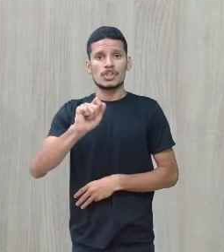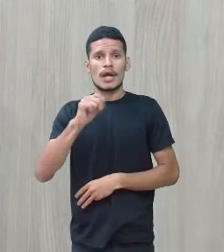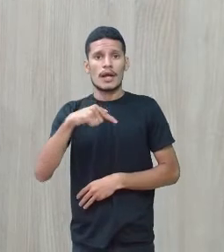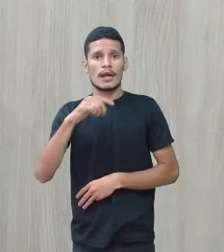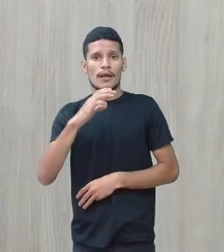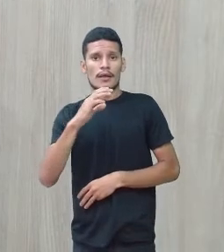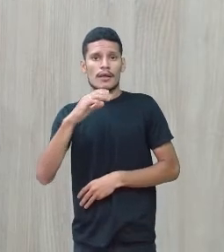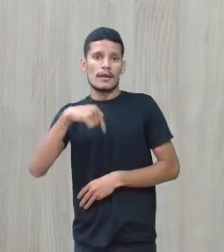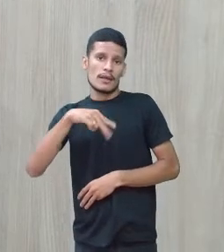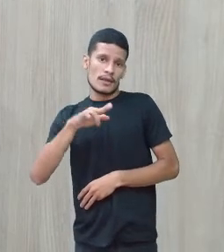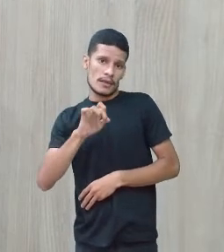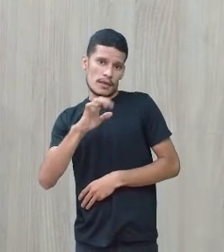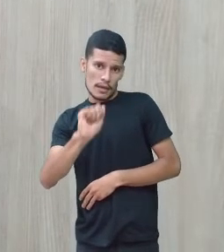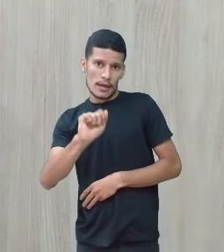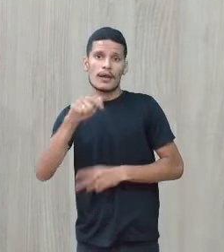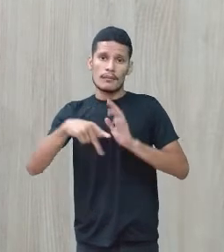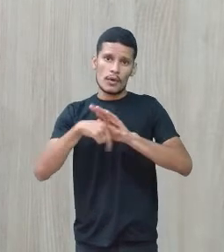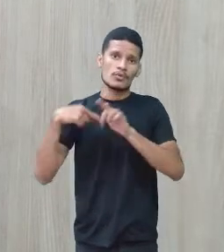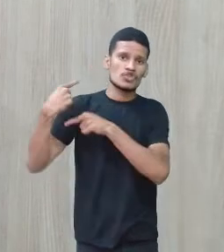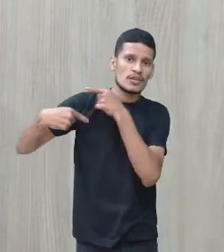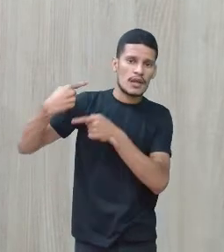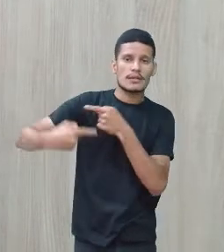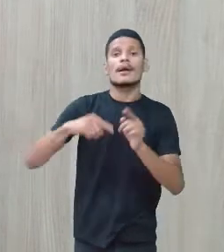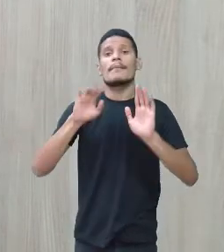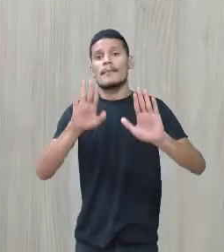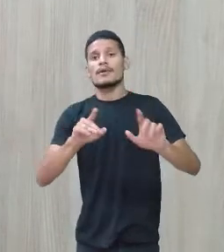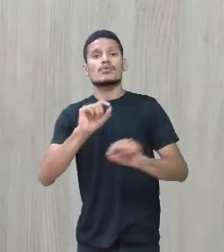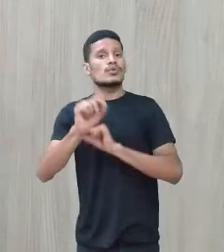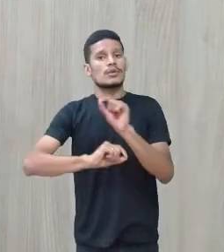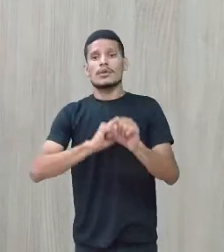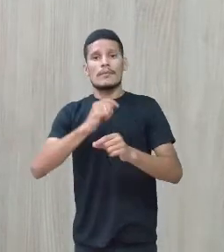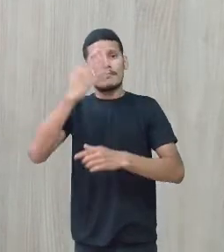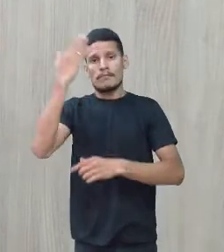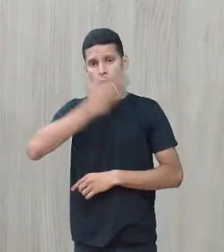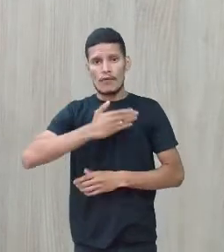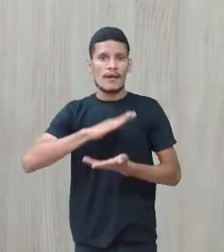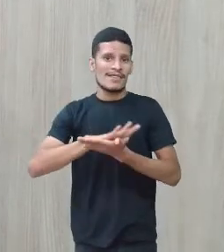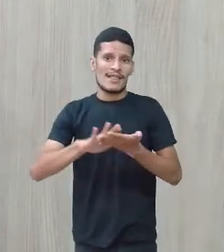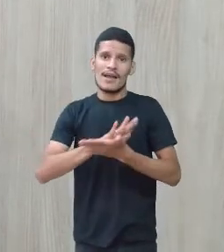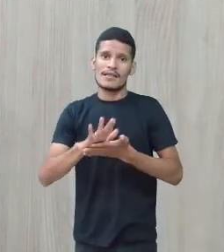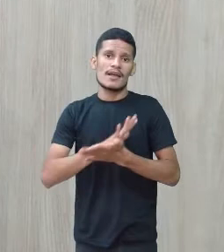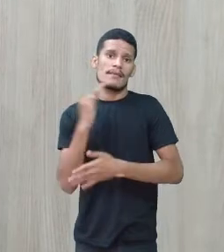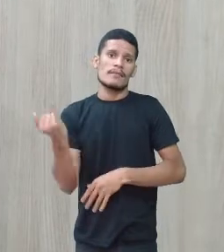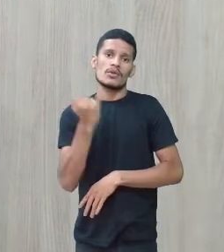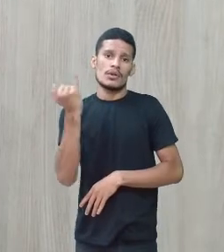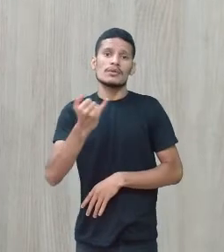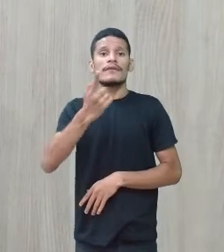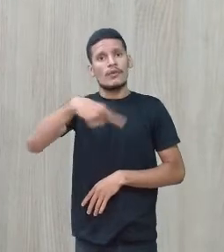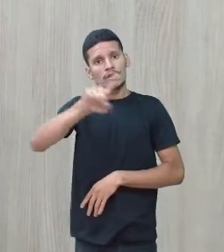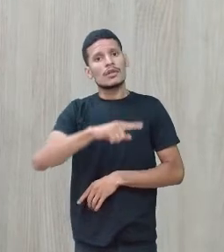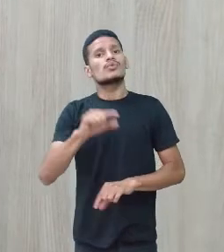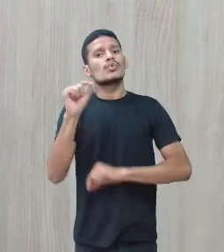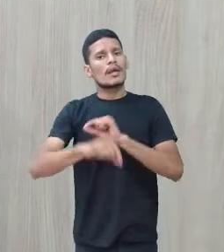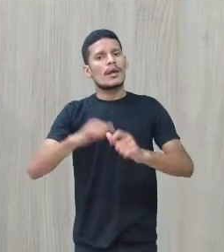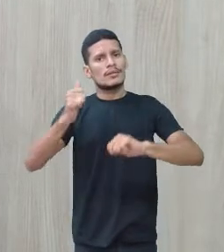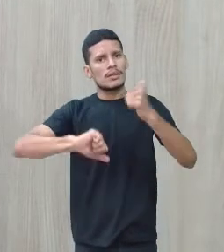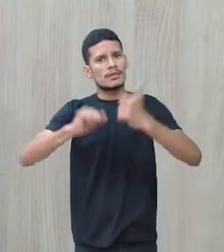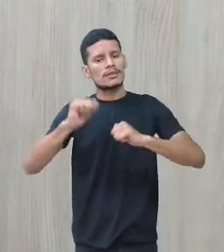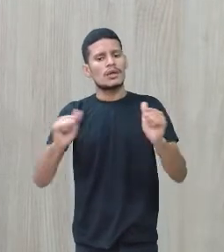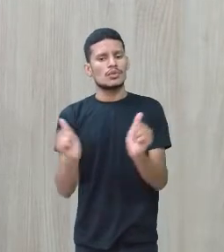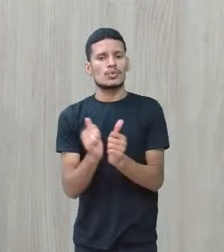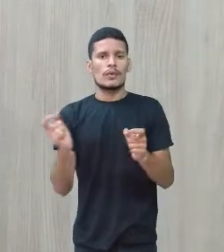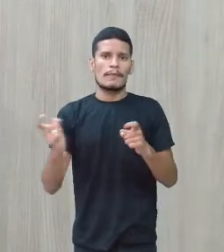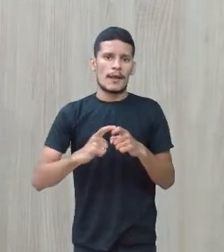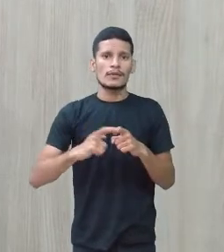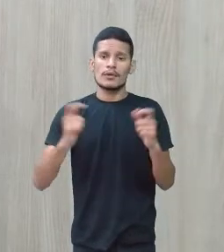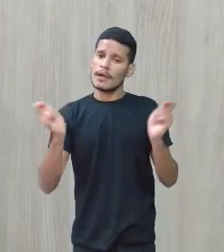tem uma hereditariedade genética, mas que ainda não se provou realmente, o que é importante você analisar direitinho com o médico para